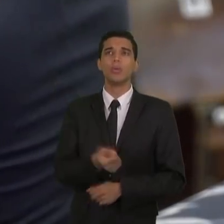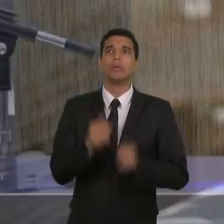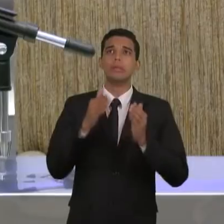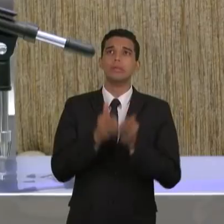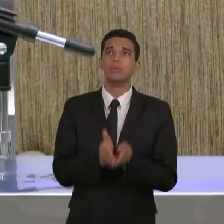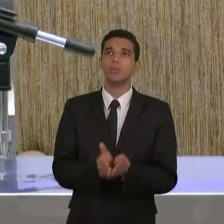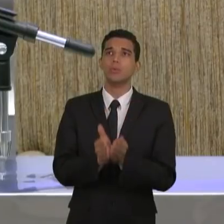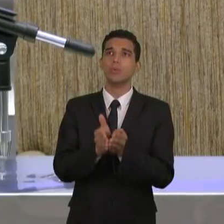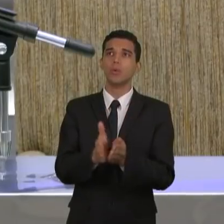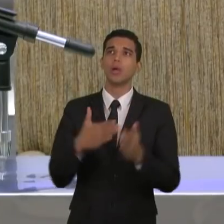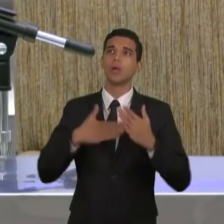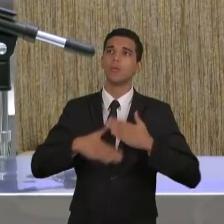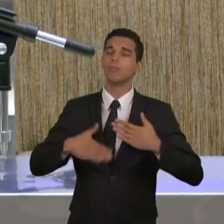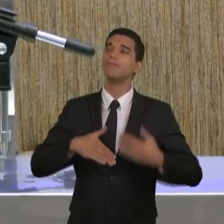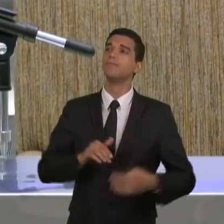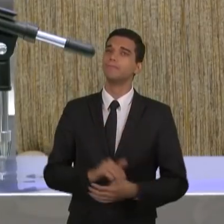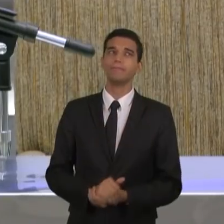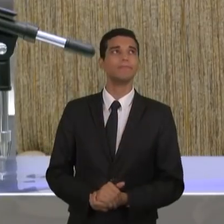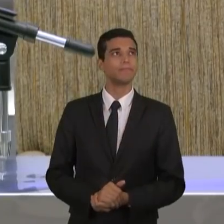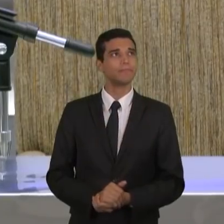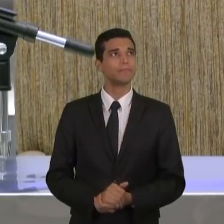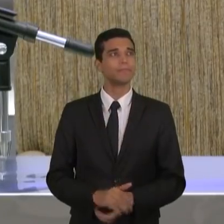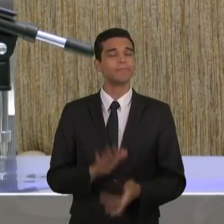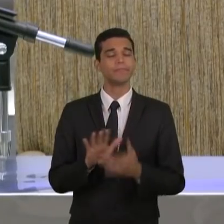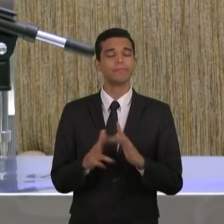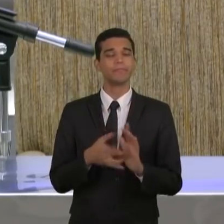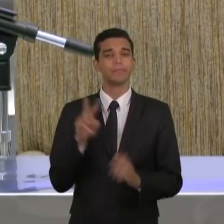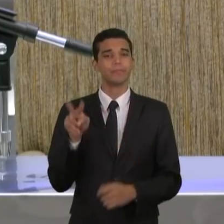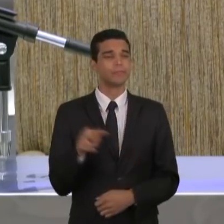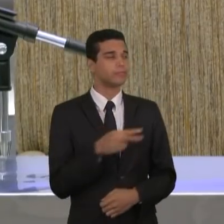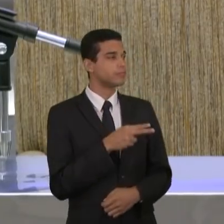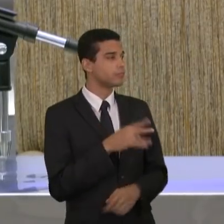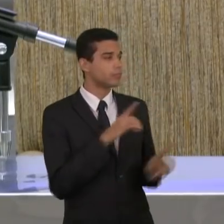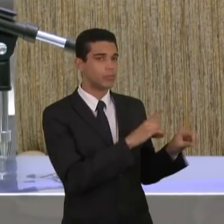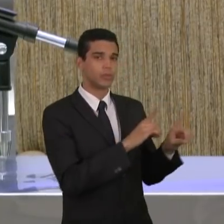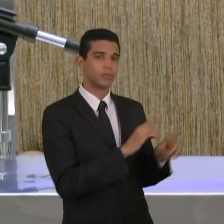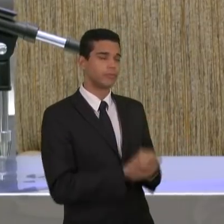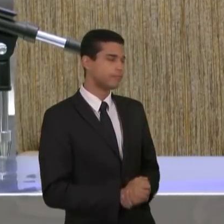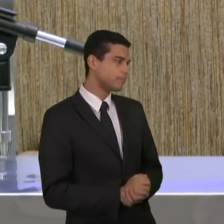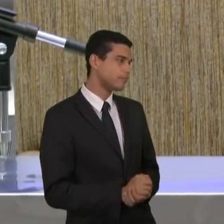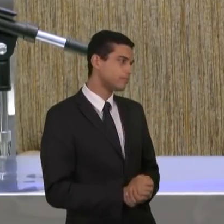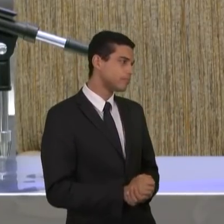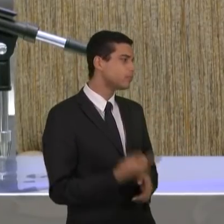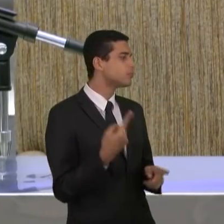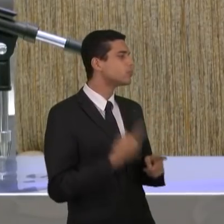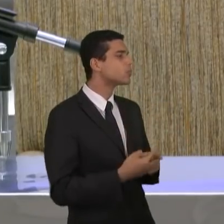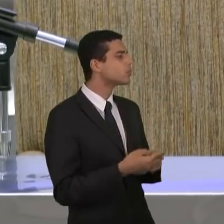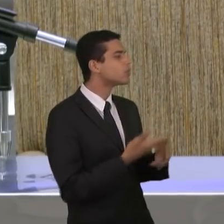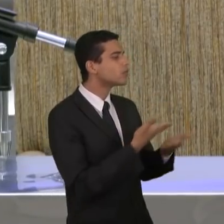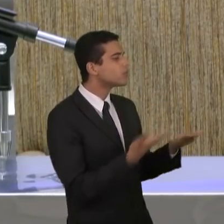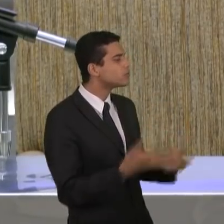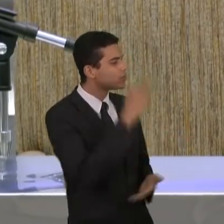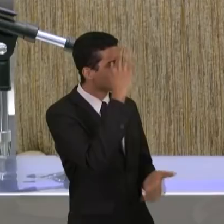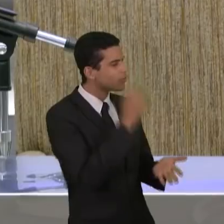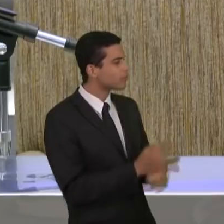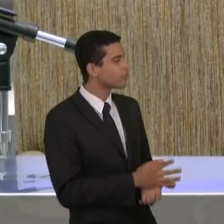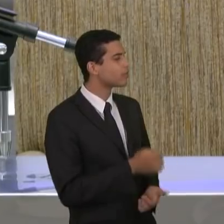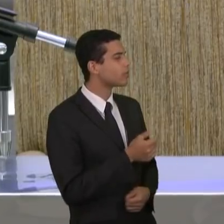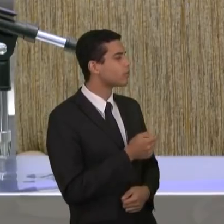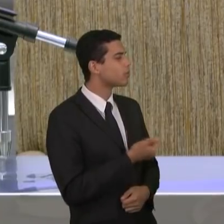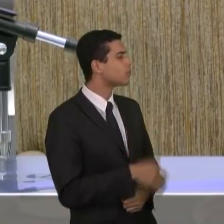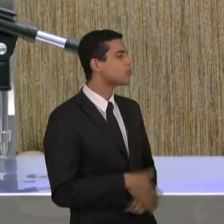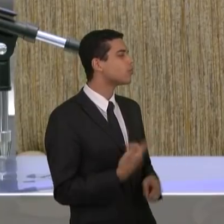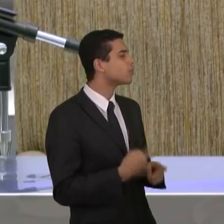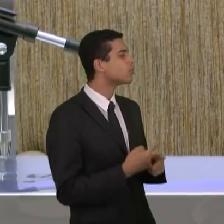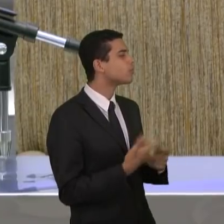crescer espiritualmente Ele disse que só estão tímidos Ah e ainda não tendes